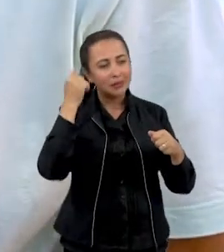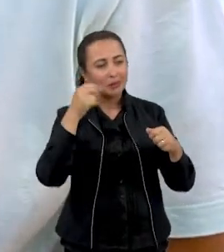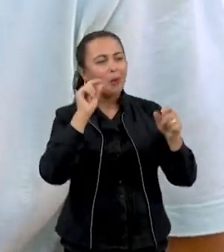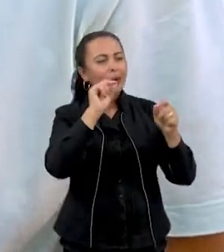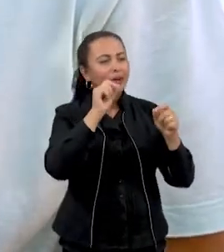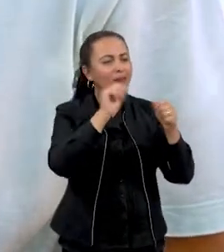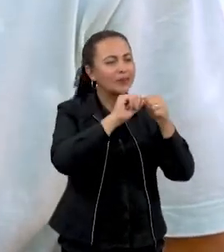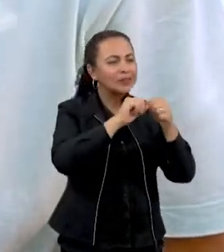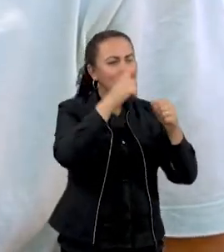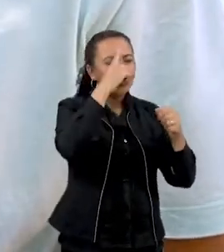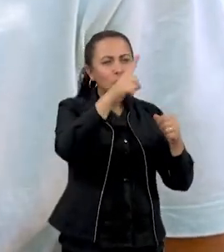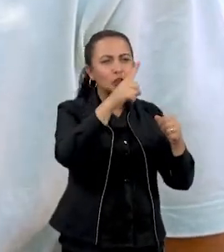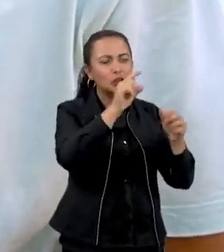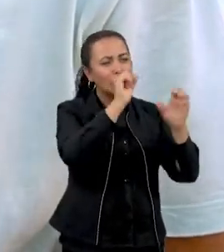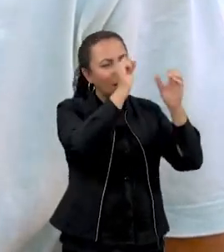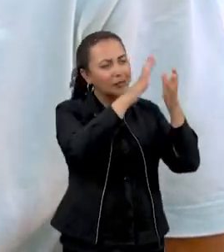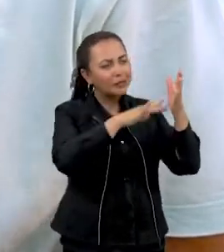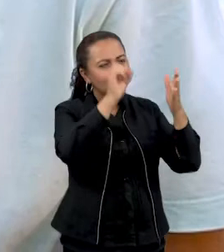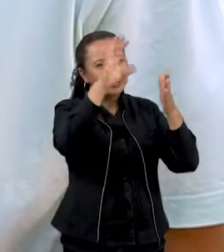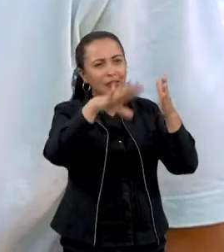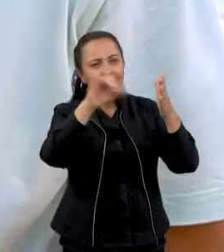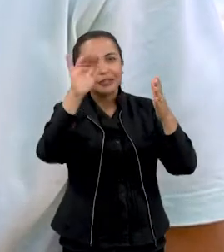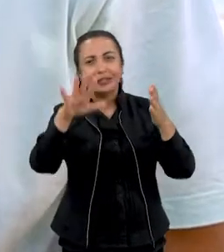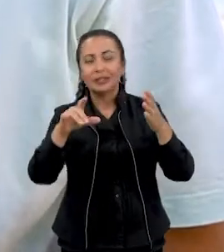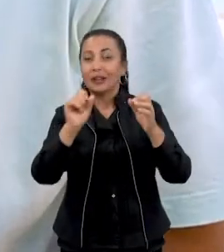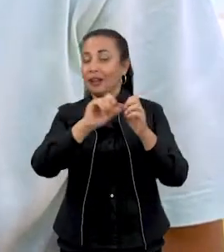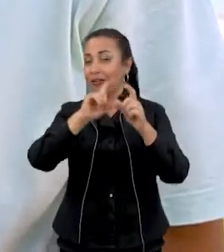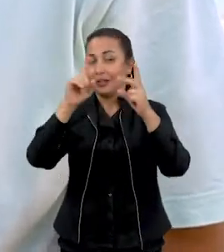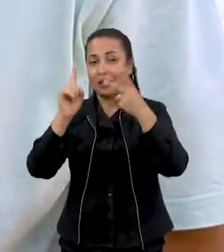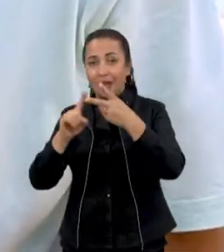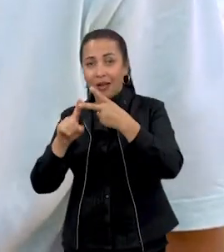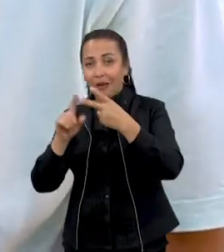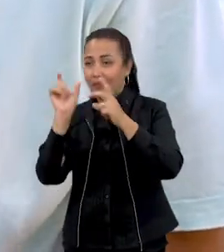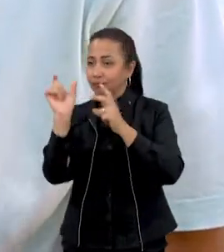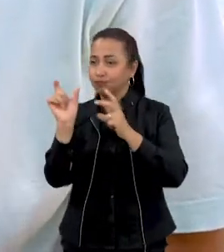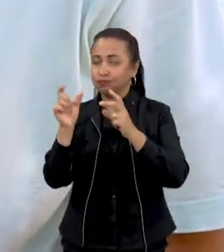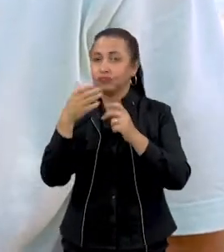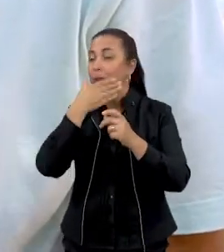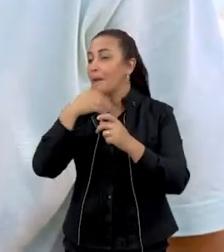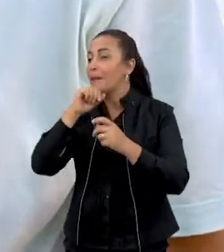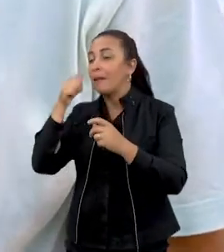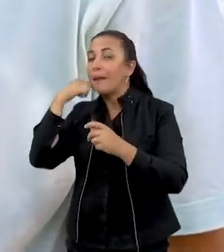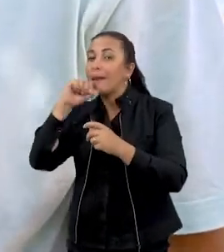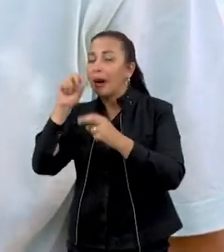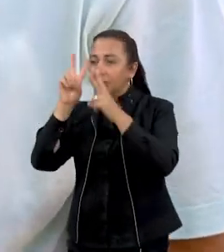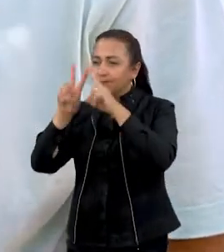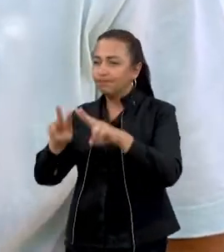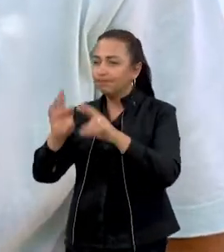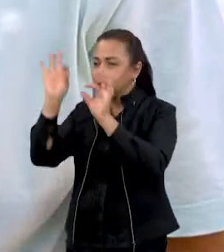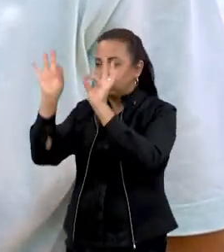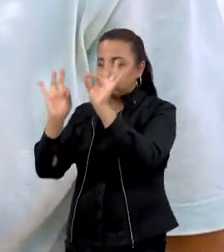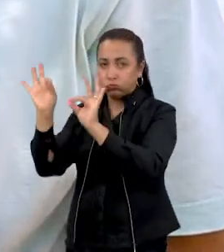naquele dia, quais são suas atividades do dia. Já na parte dos pais, é onde eles podem fazer o planejamento dessas atividades,